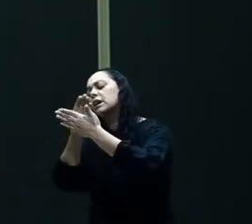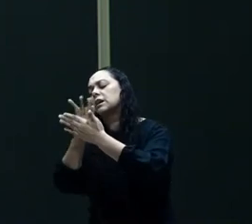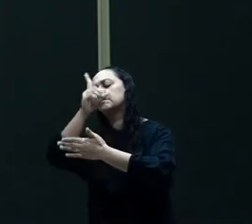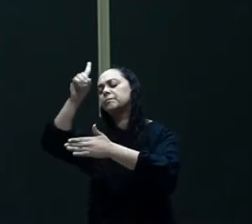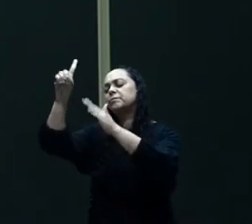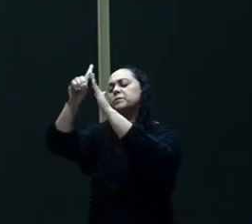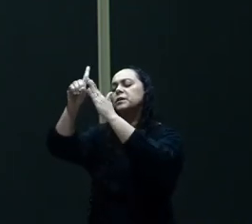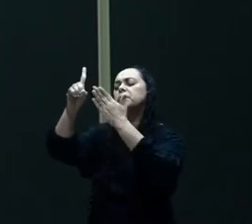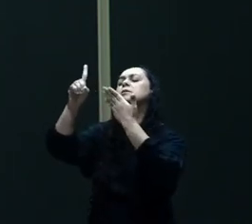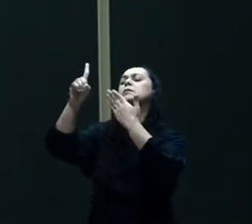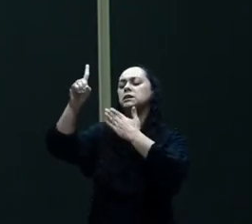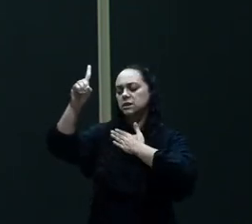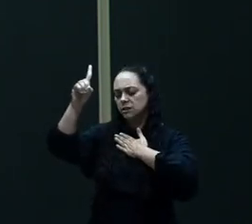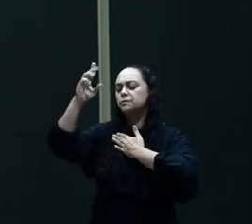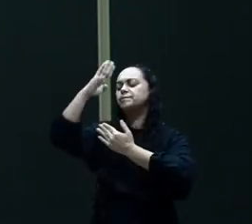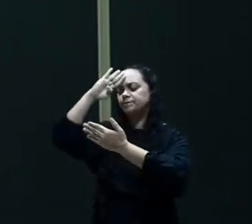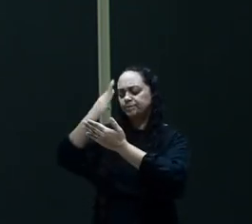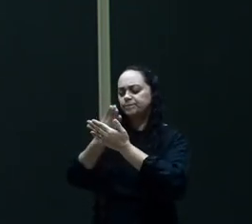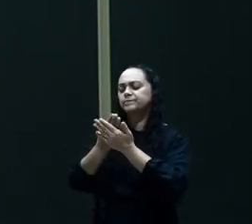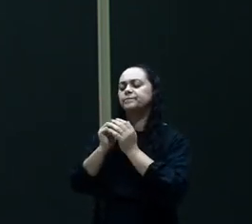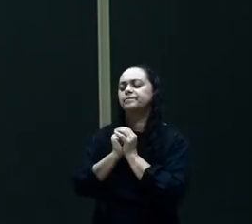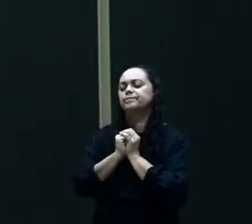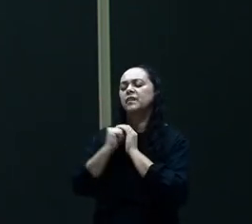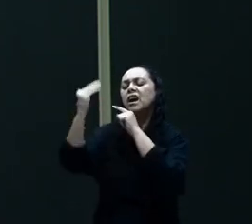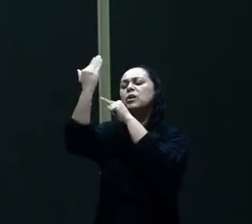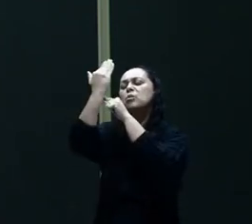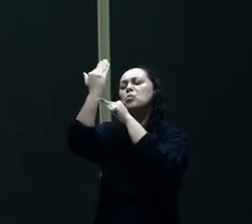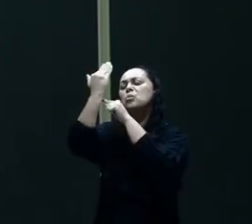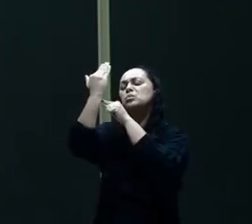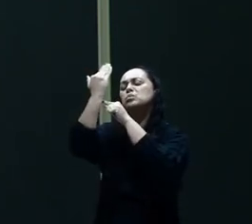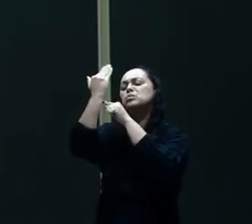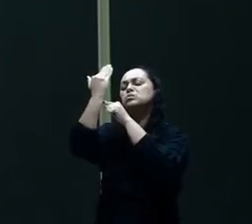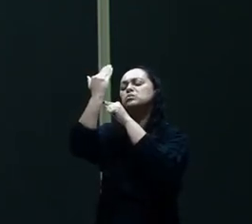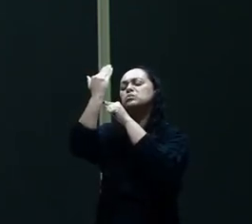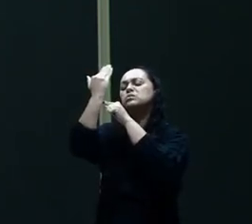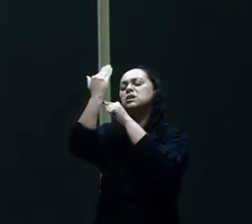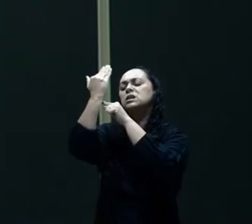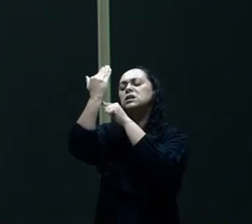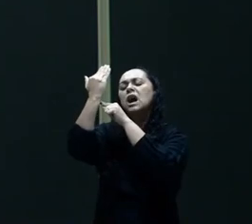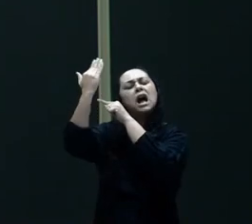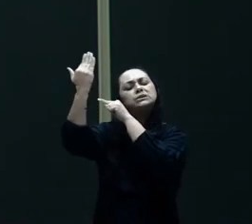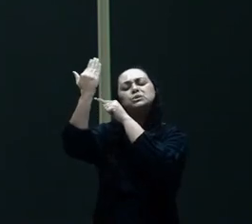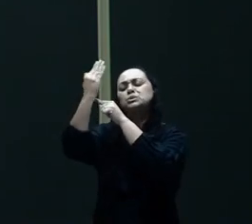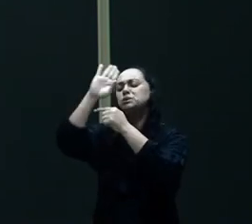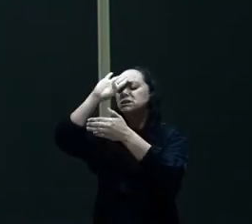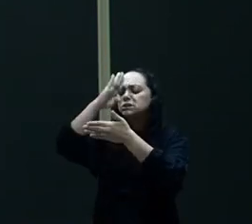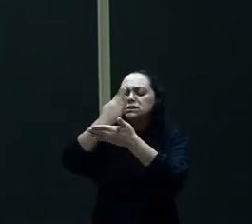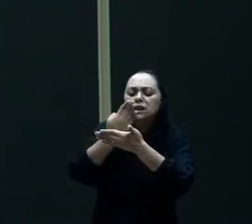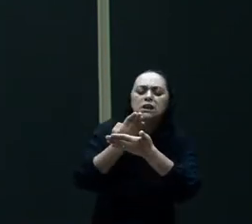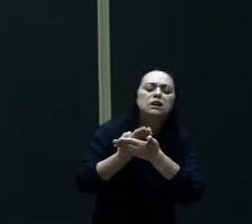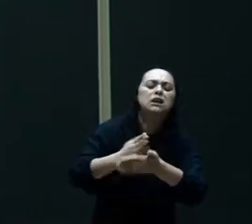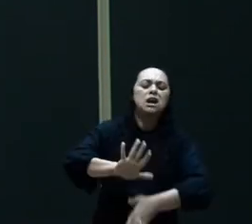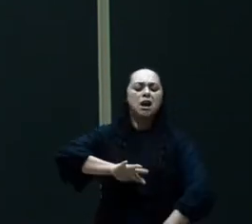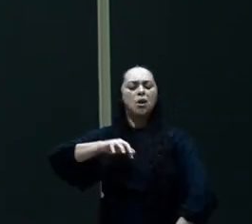promessas pai ajude-nos a andar por este caminho